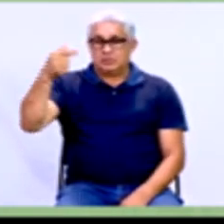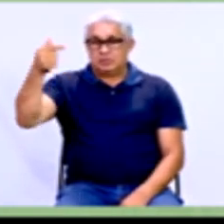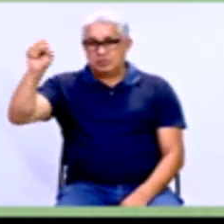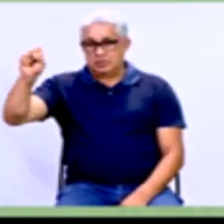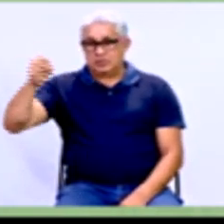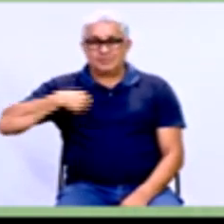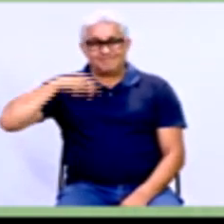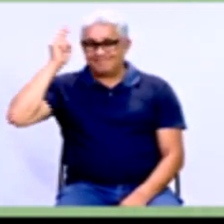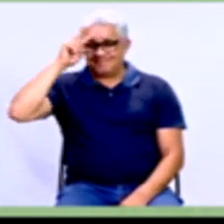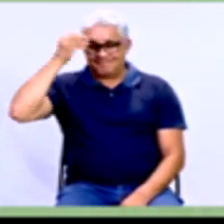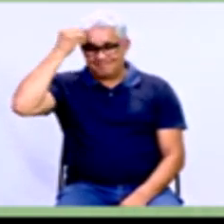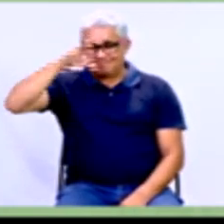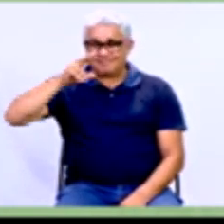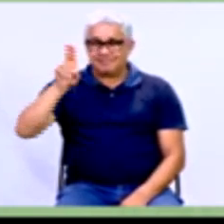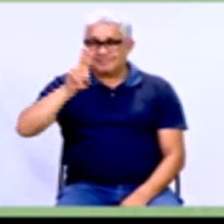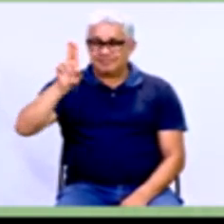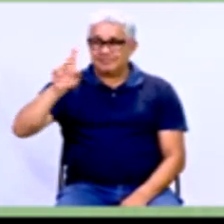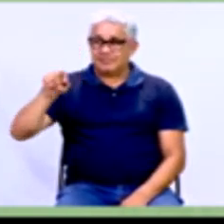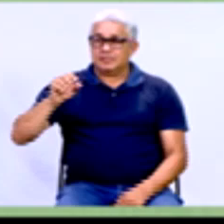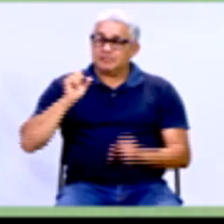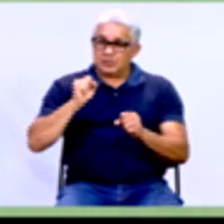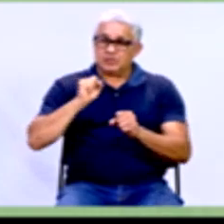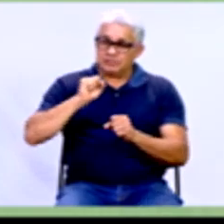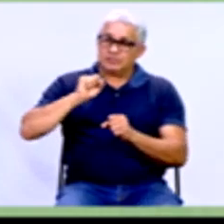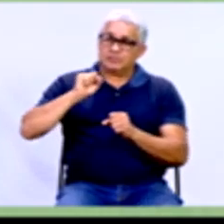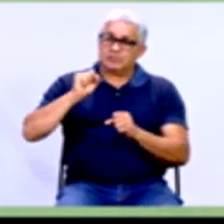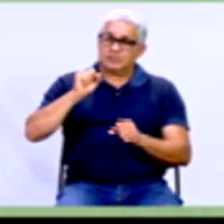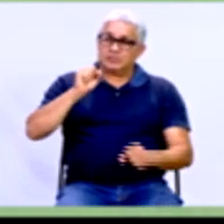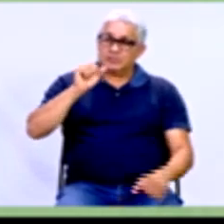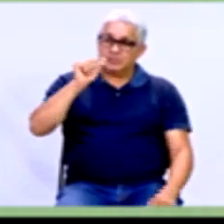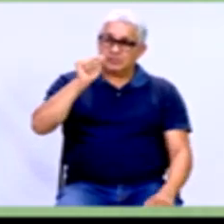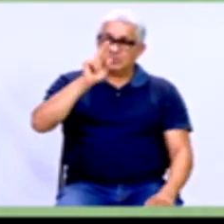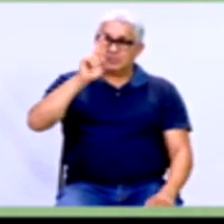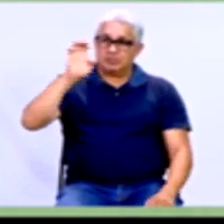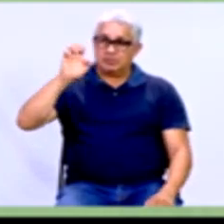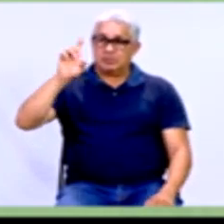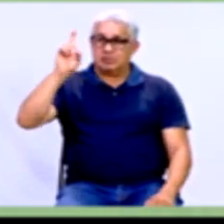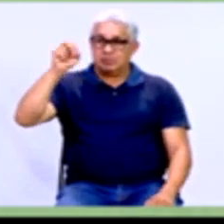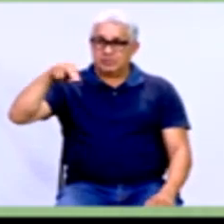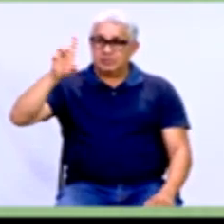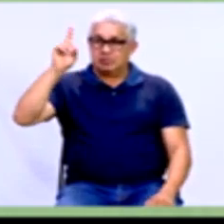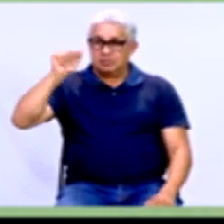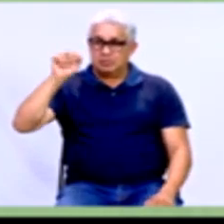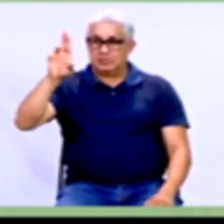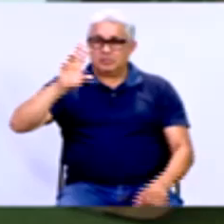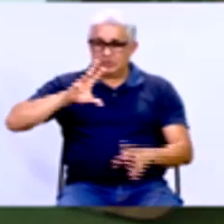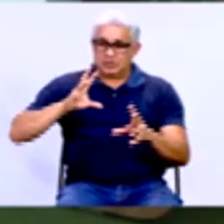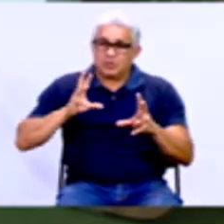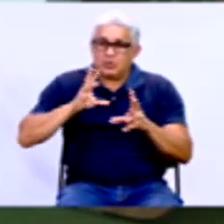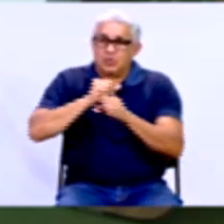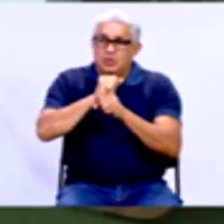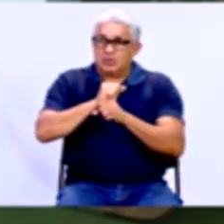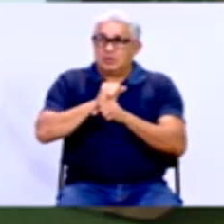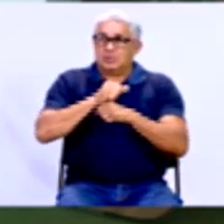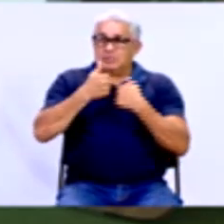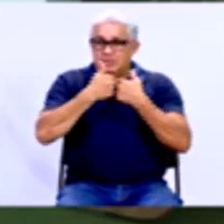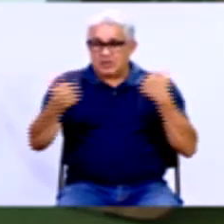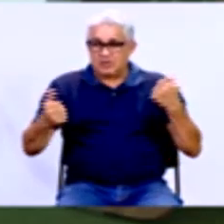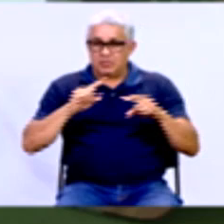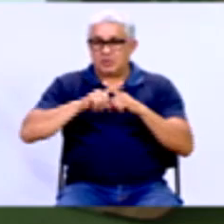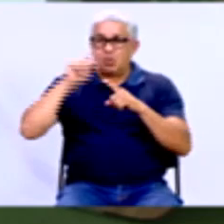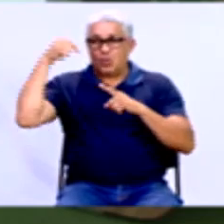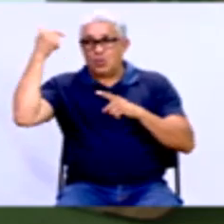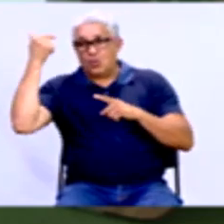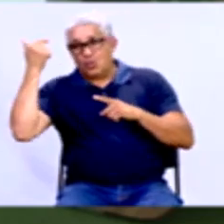da vírgula, mas nesse caso aqui a gente pode arredondar, não tem problema nenhum. Porque já é um resultado final. Isso, já é o resultado final. Eu não vou pegar esse número e multiplicar por um